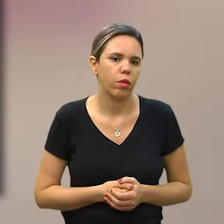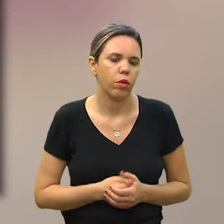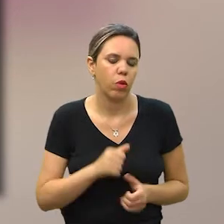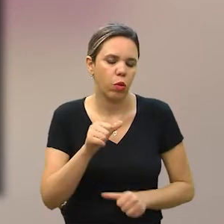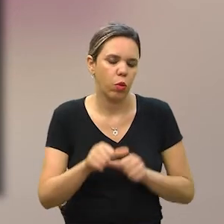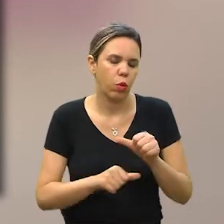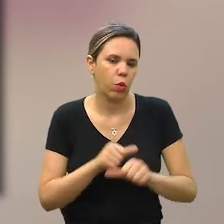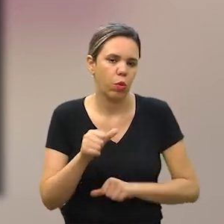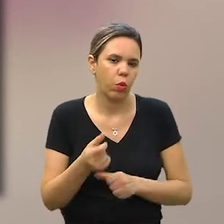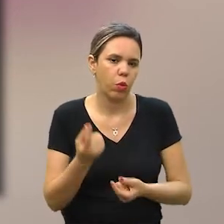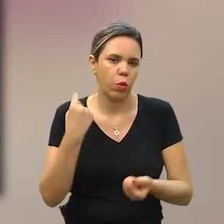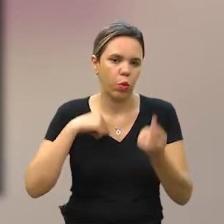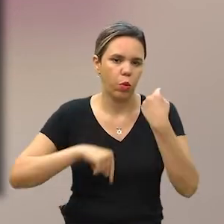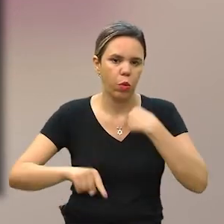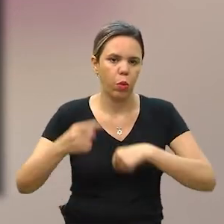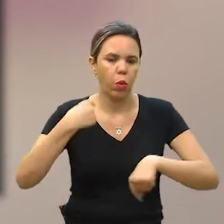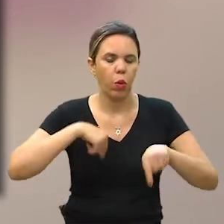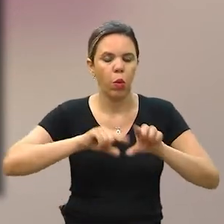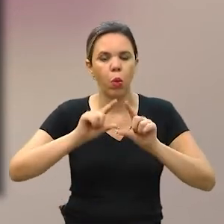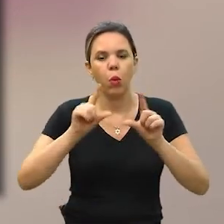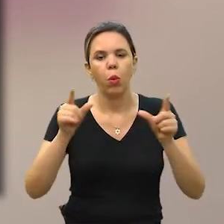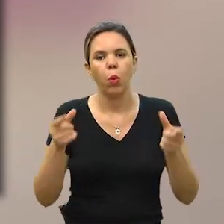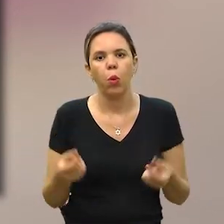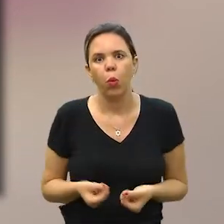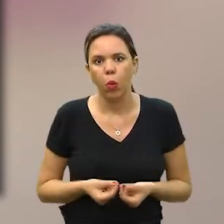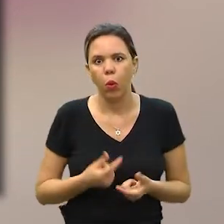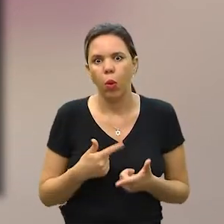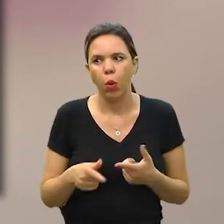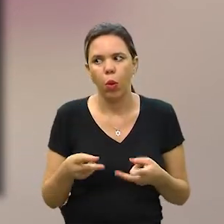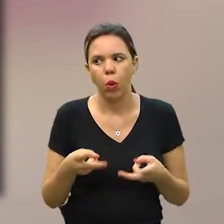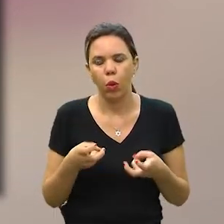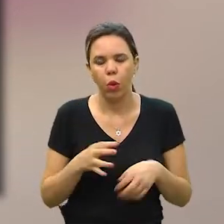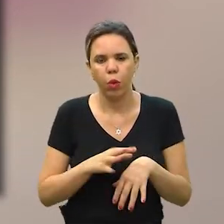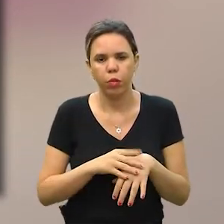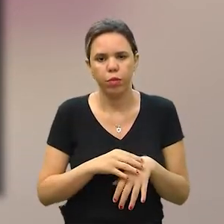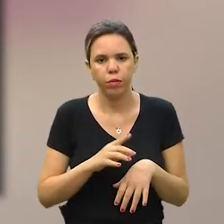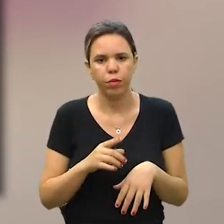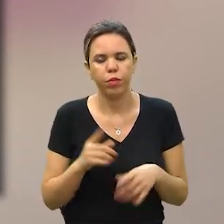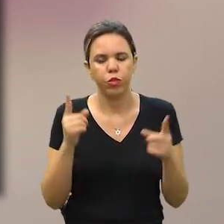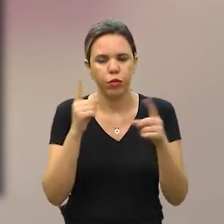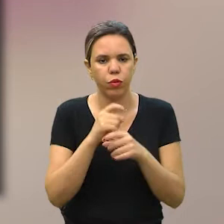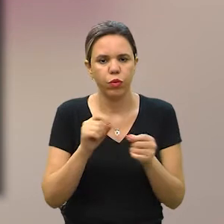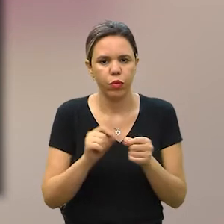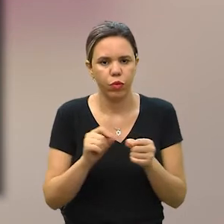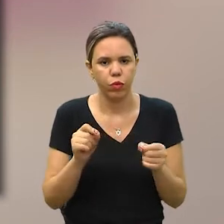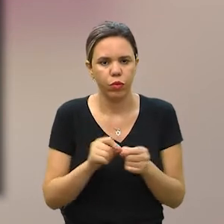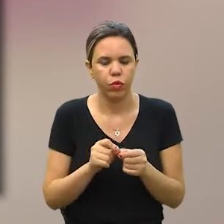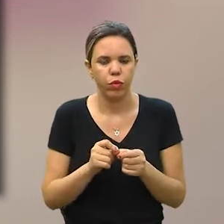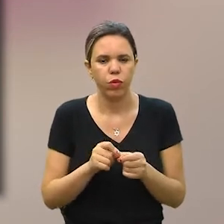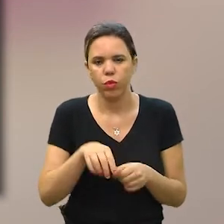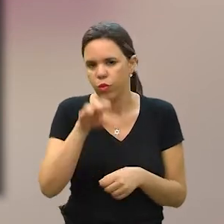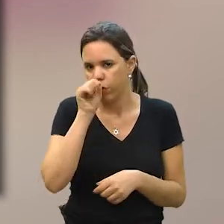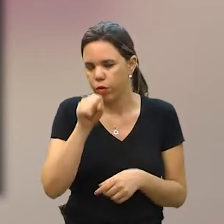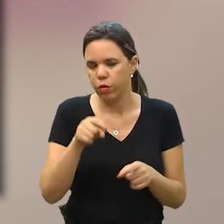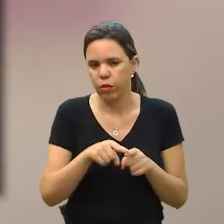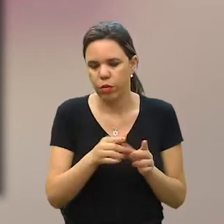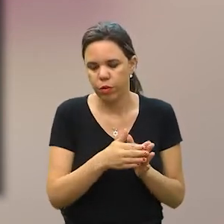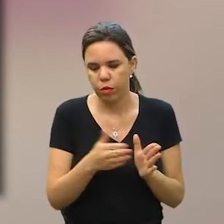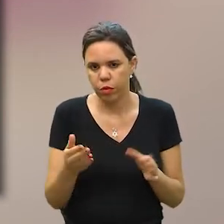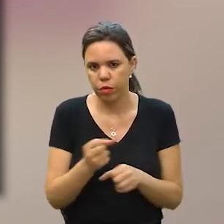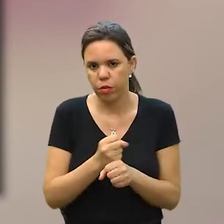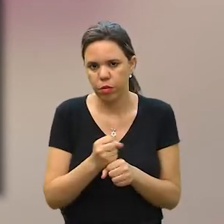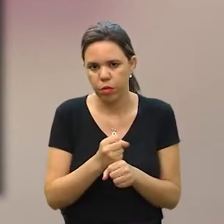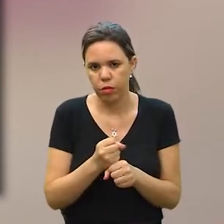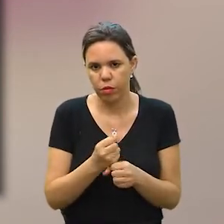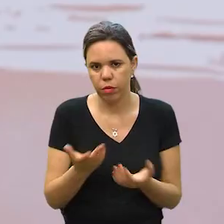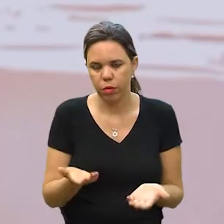uma alteração da circulação do pulmão, né? E você ter sequela disso, uma dificuldade da sua oxigenação durante